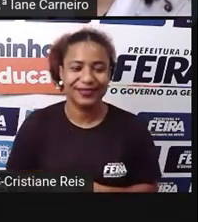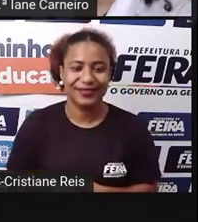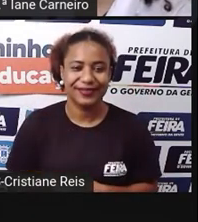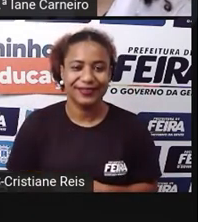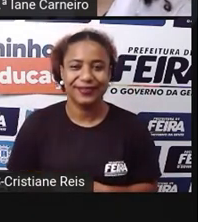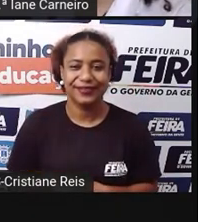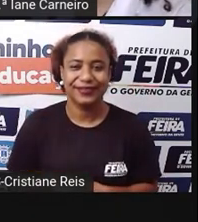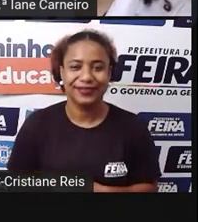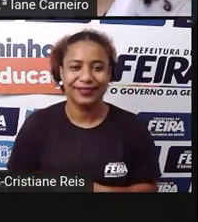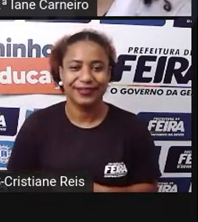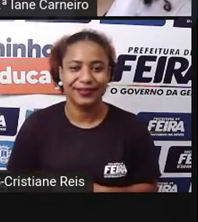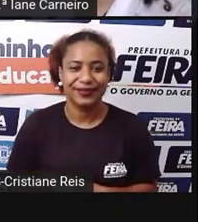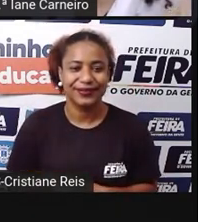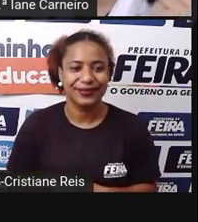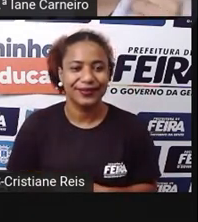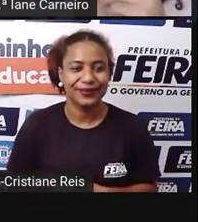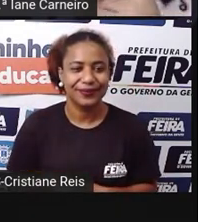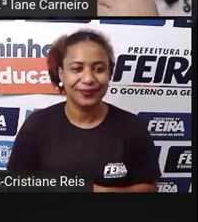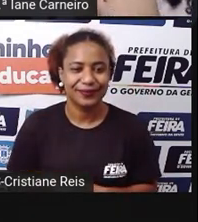outras palavras.